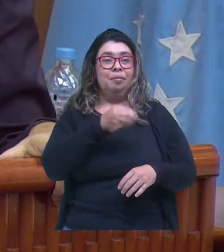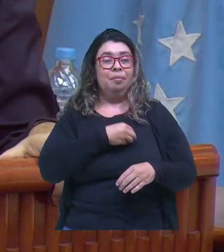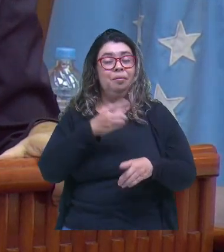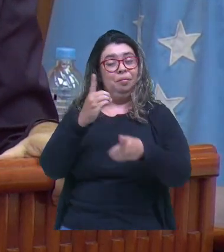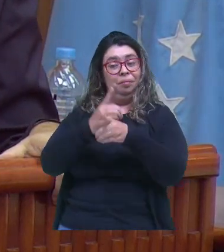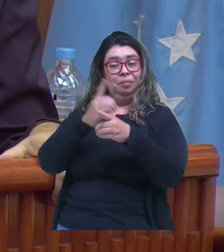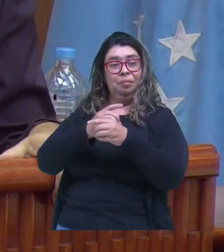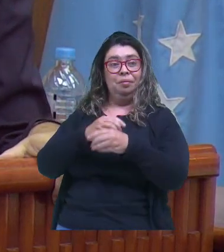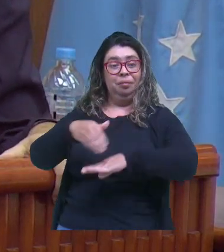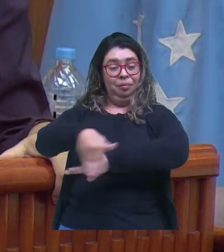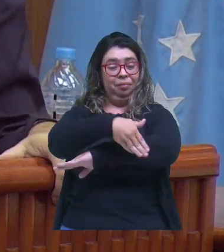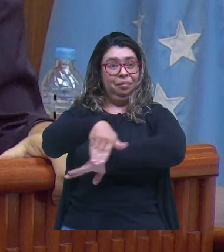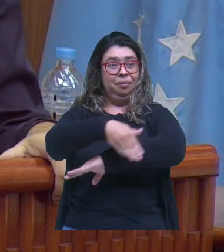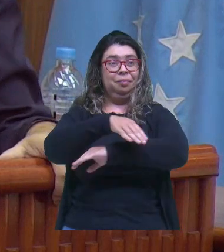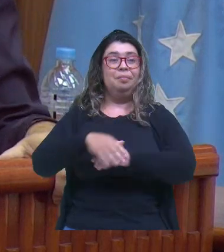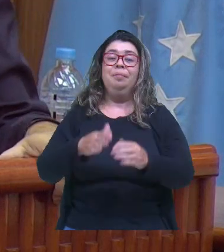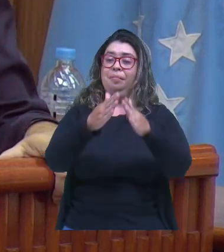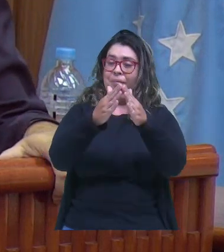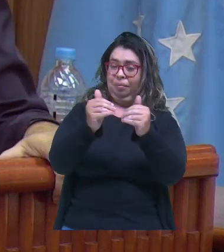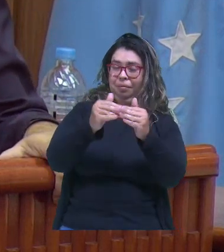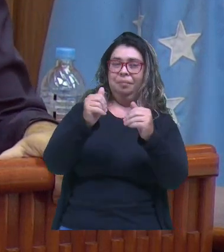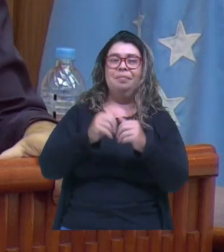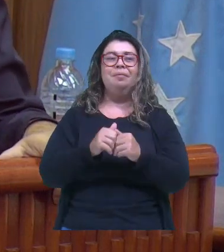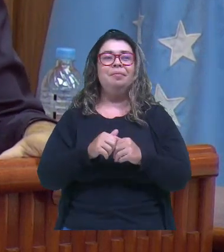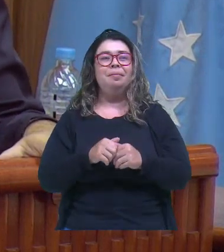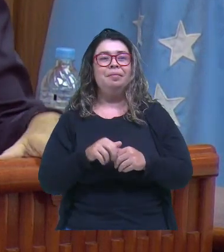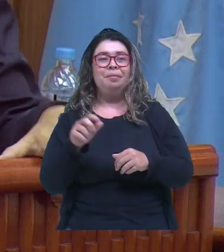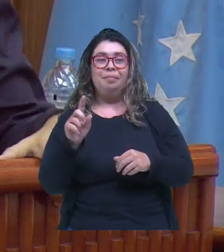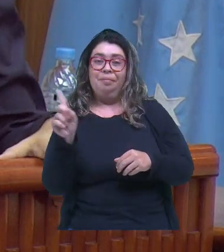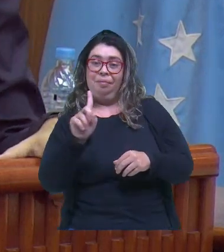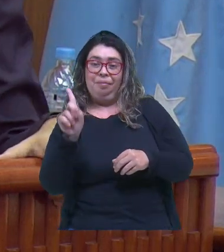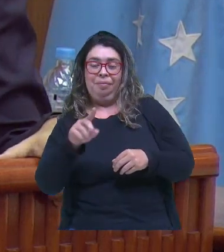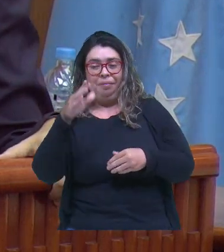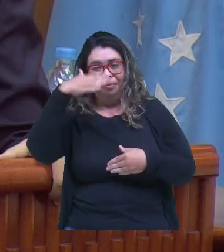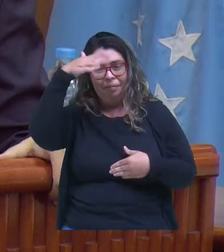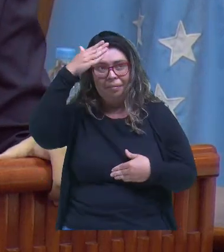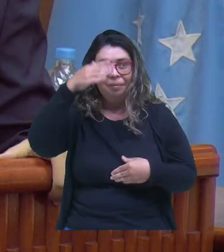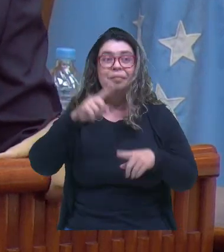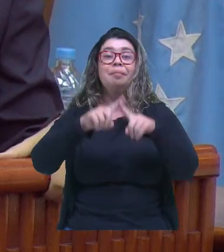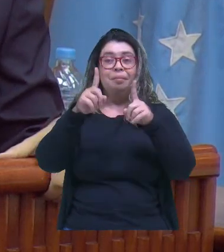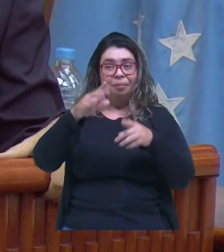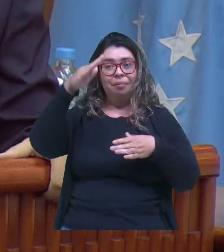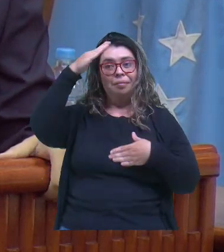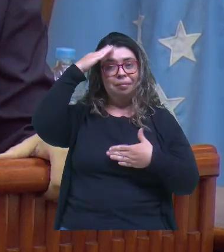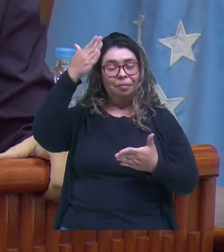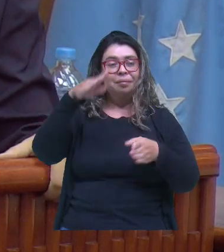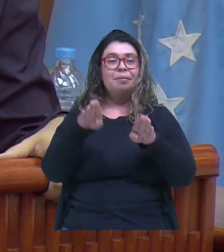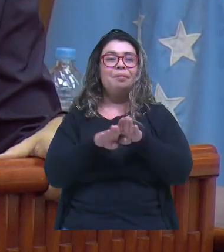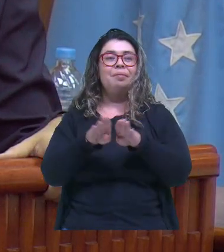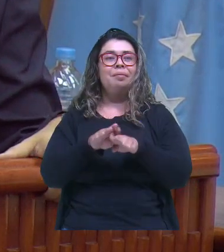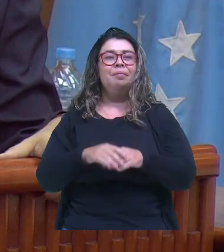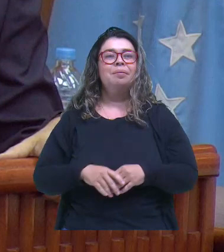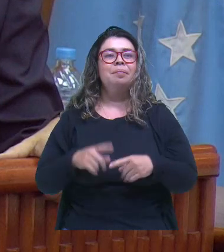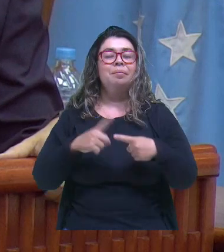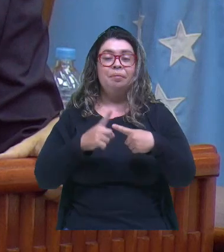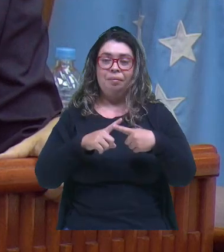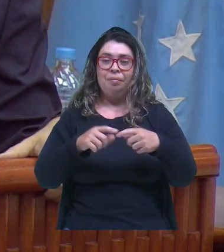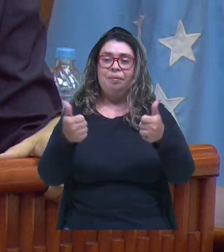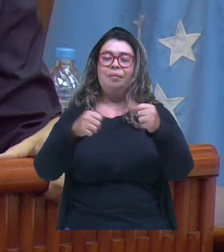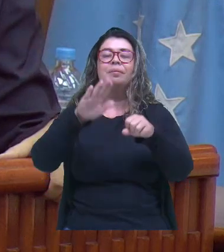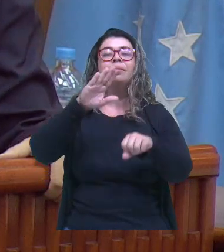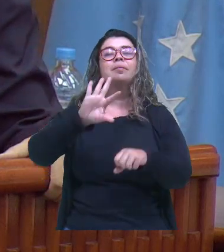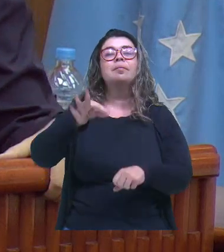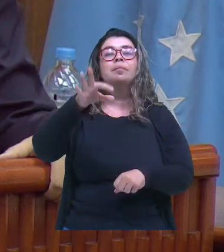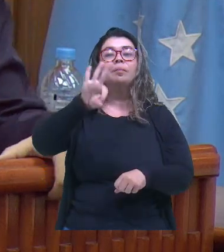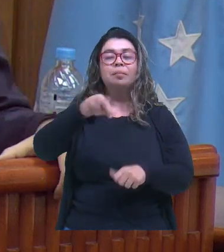na rua com demandas, né? Mas isso é motivo de orgulho e de gratidão também, porque nós somos escolhidos para